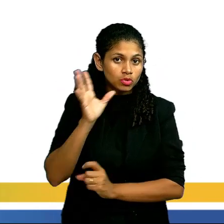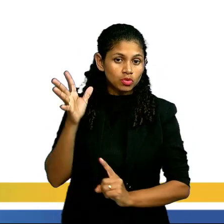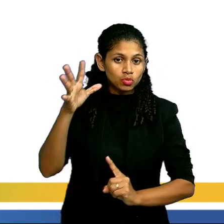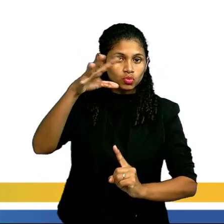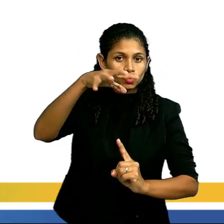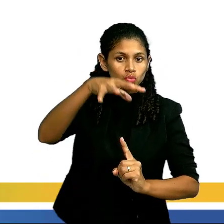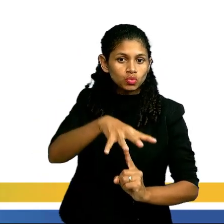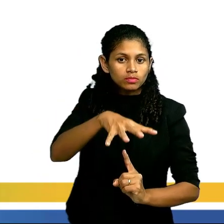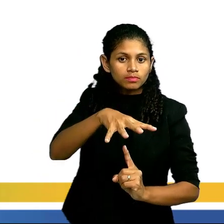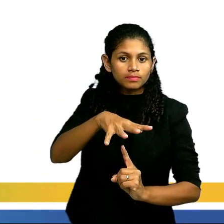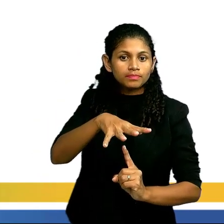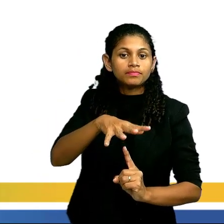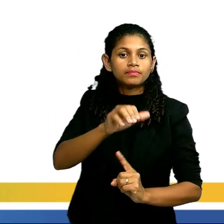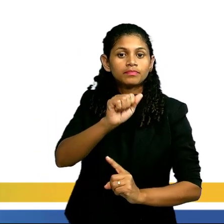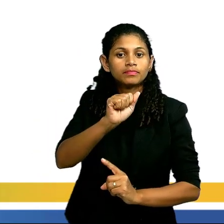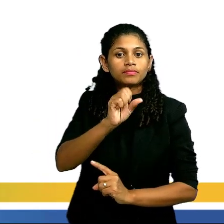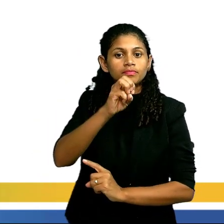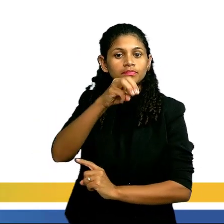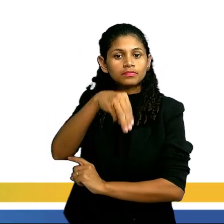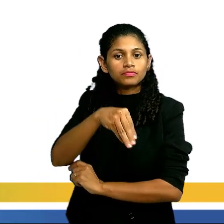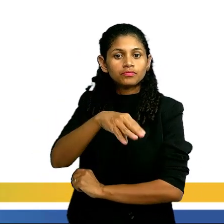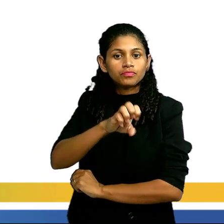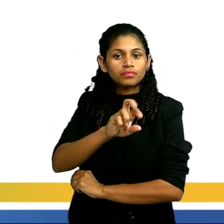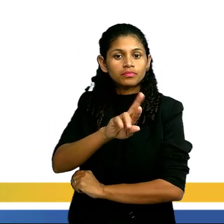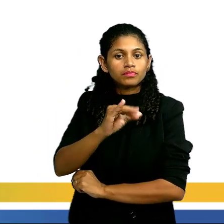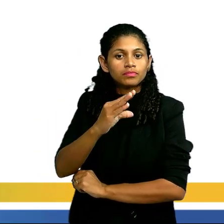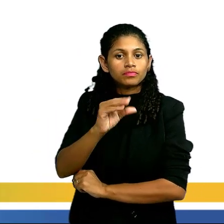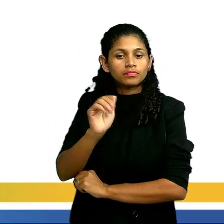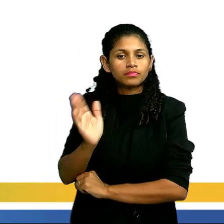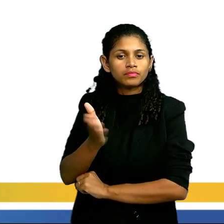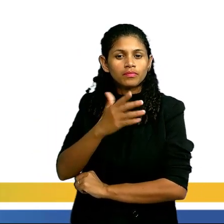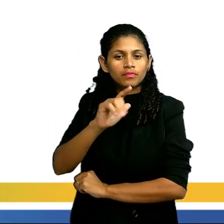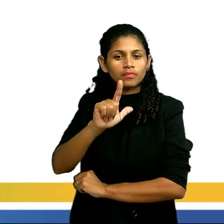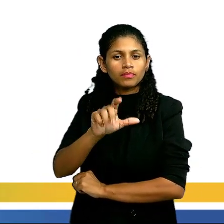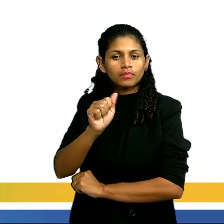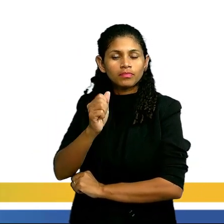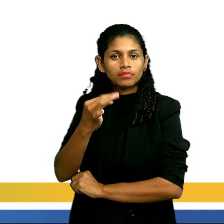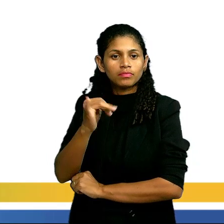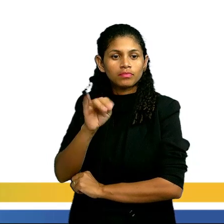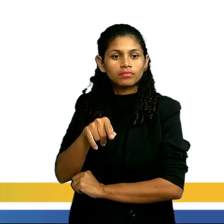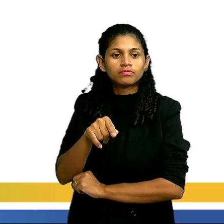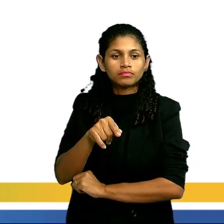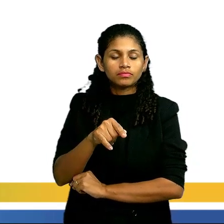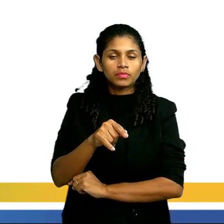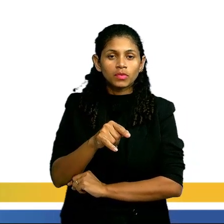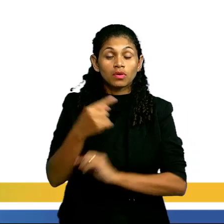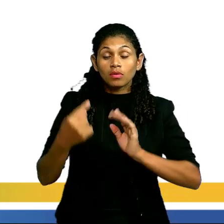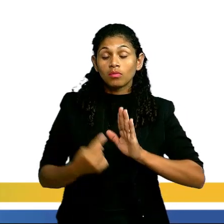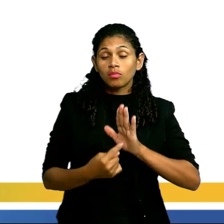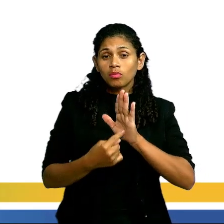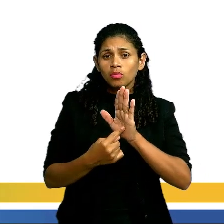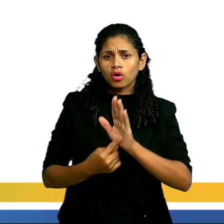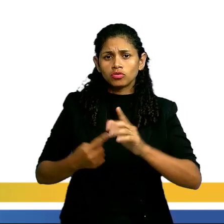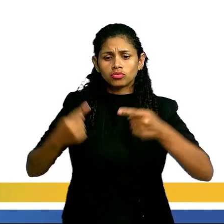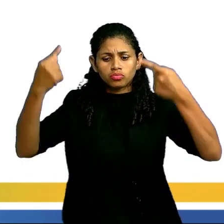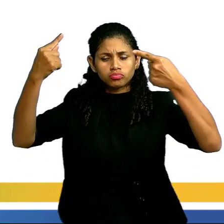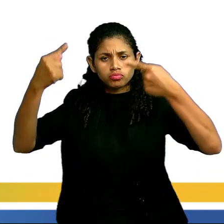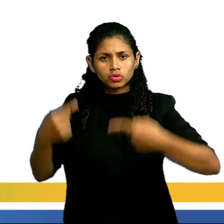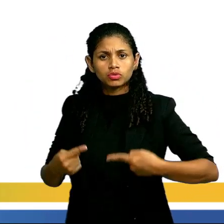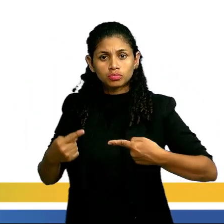Cuba. Publicada nos anos 50, essa charge retrata com humor as disputas na